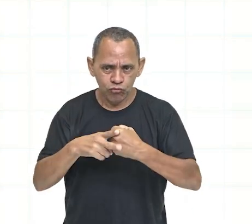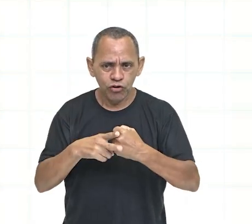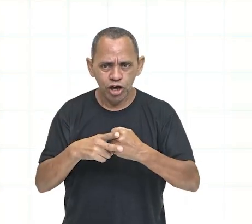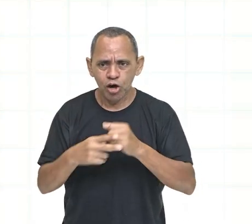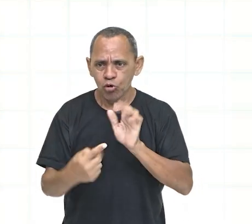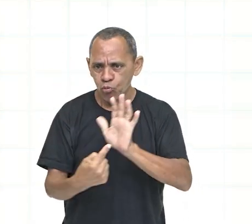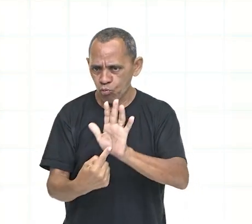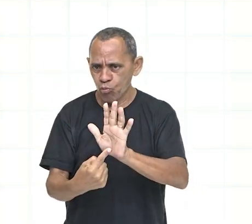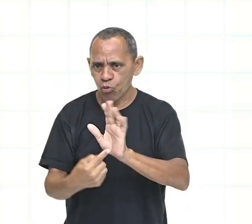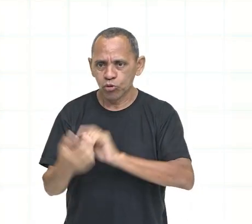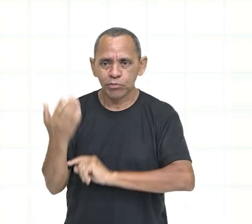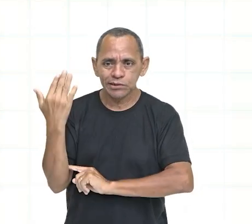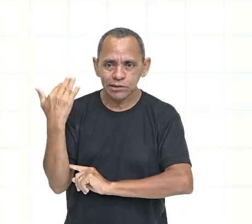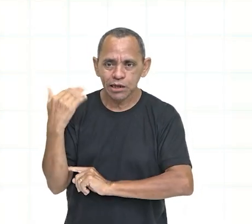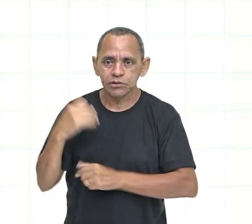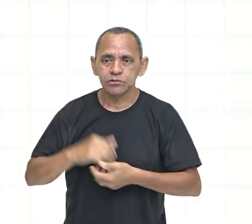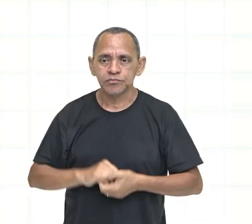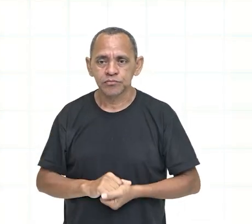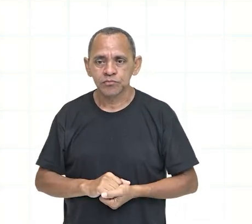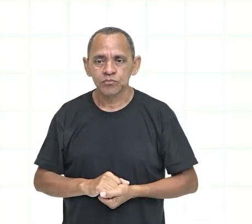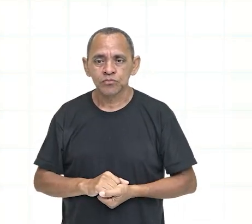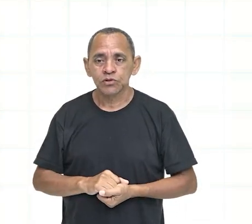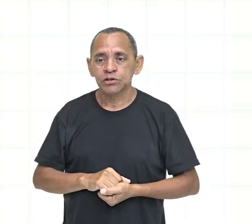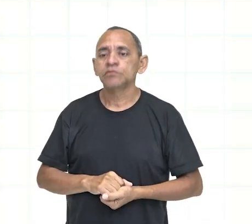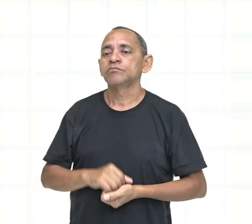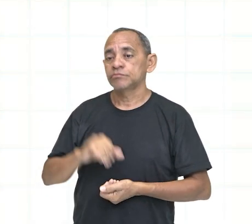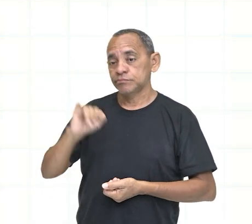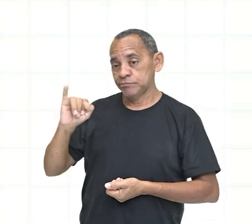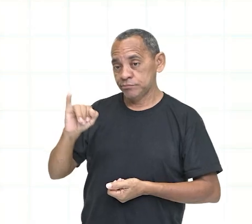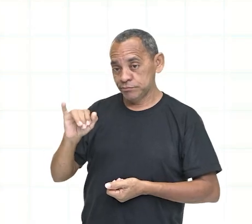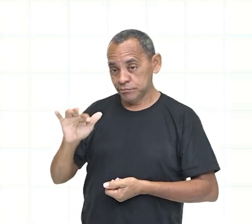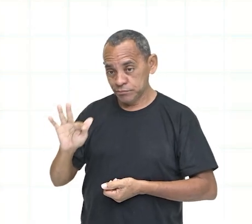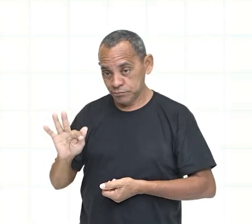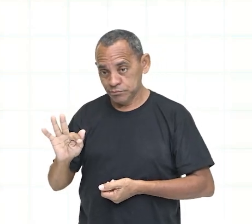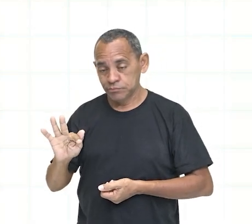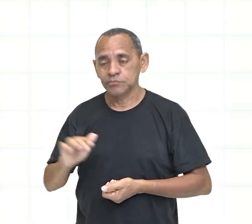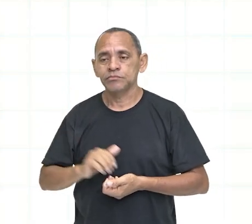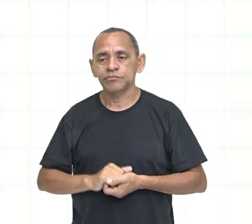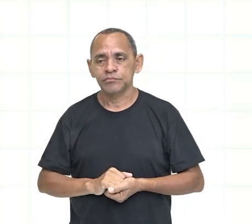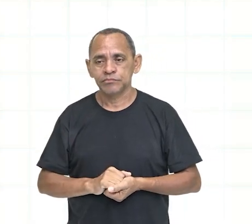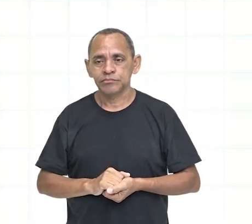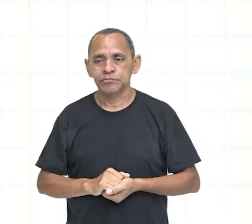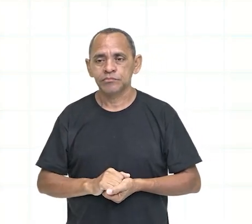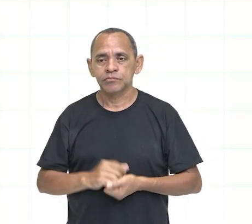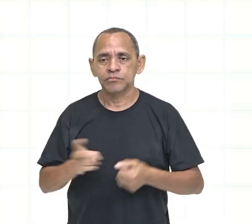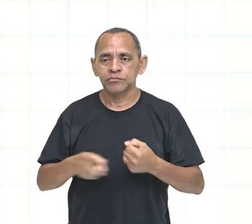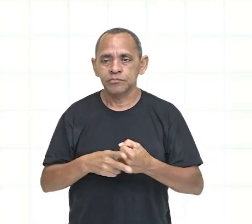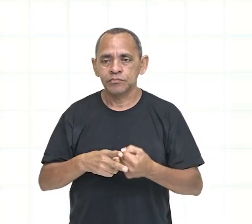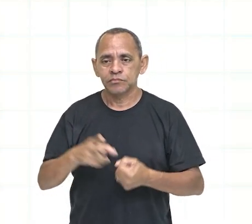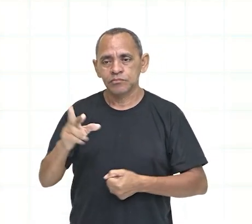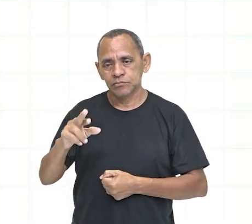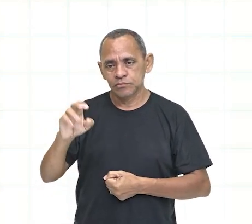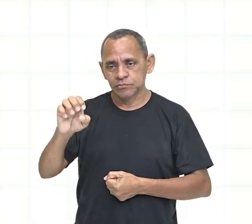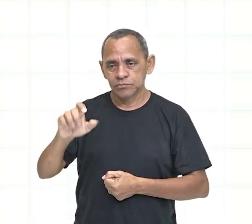Eu vou mostrar para vocês o verbo lived. Então, ele é um verbo regular. Ele tem terminação em